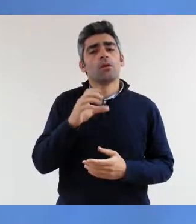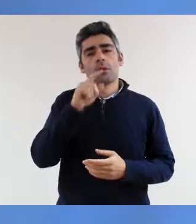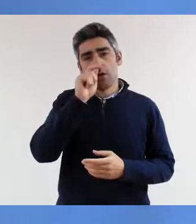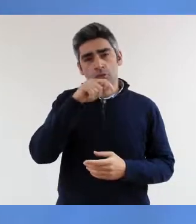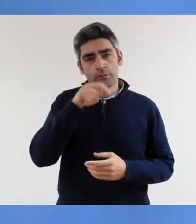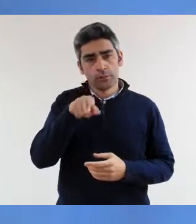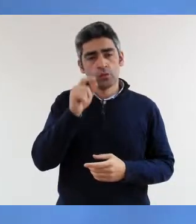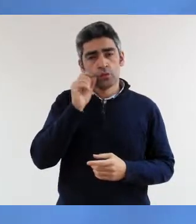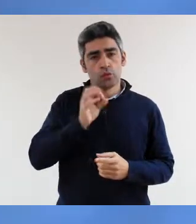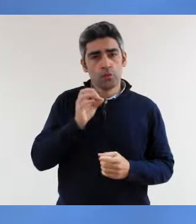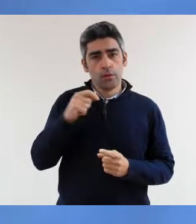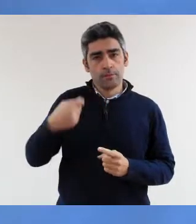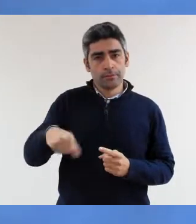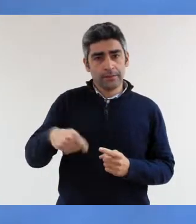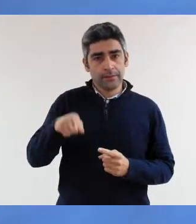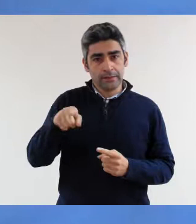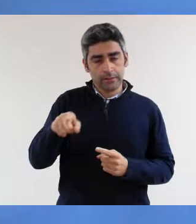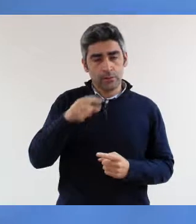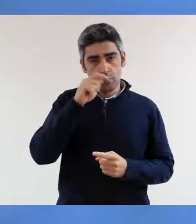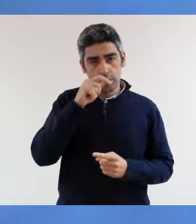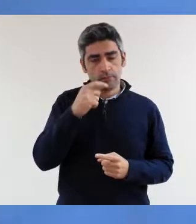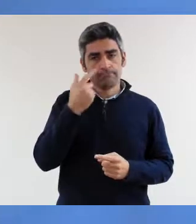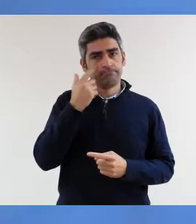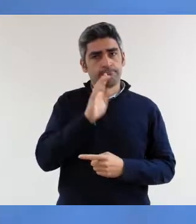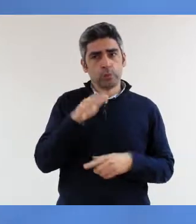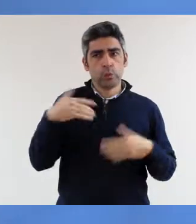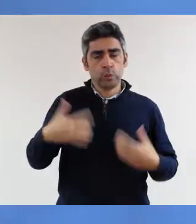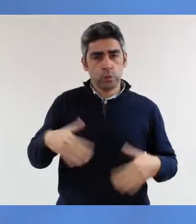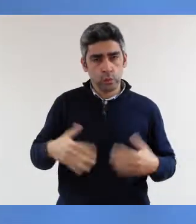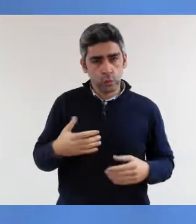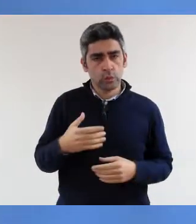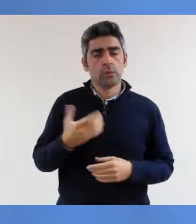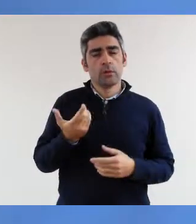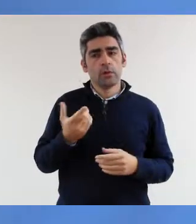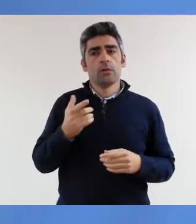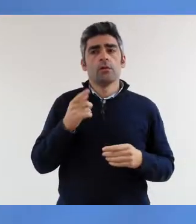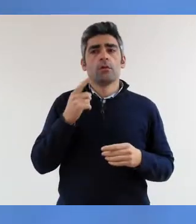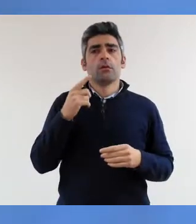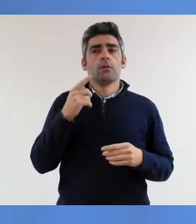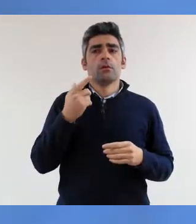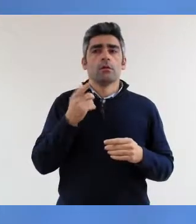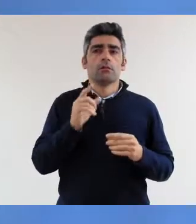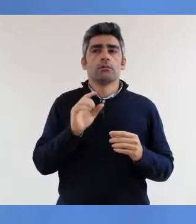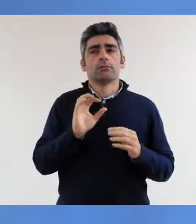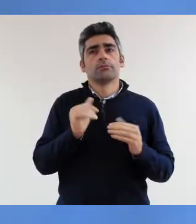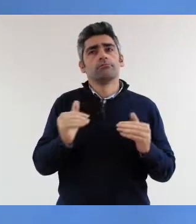gulbenkian o seu presidente da fundação calouste gulbekian demonstrou